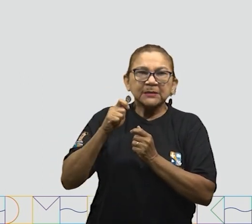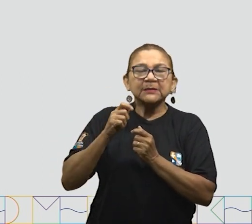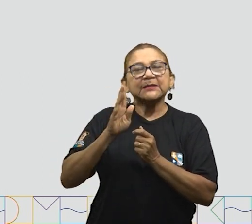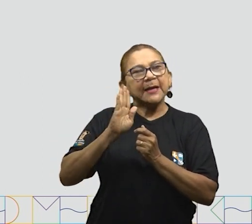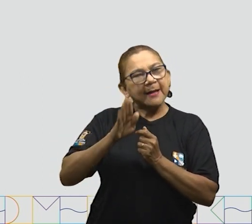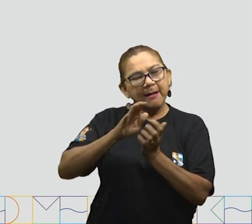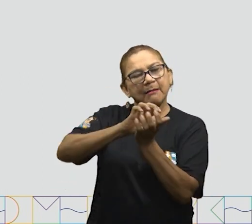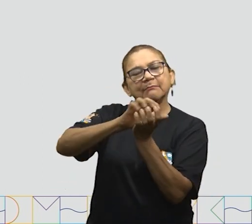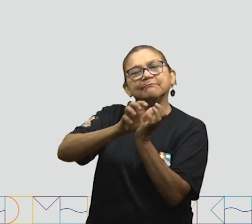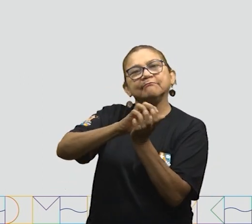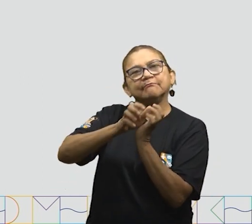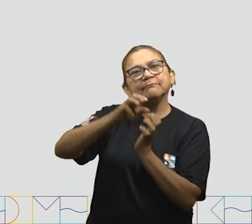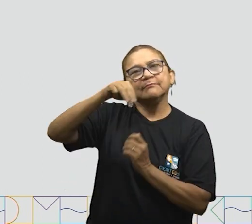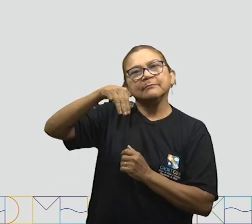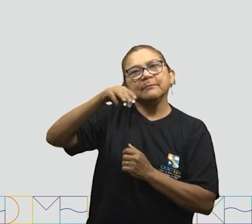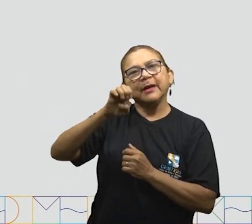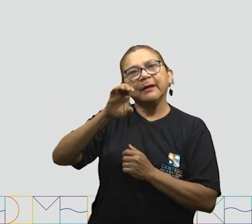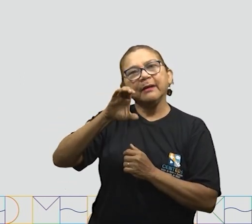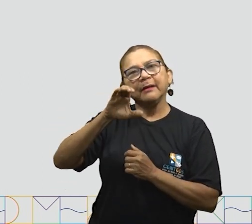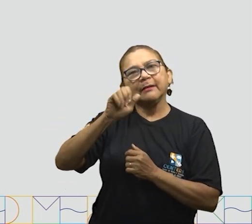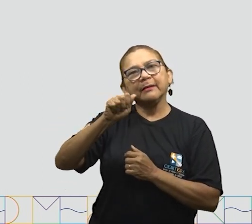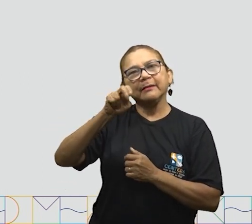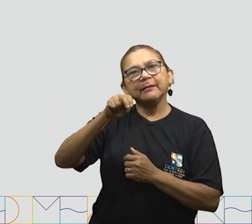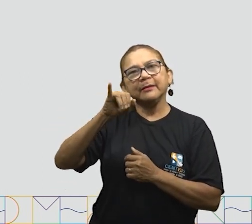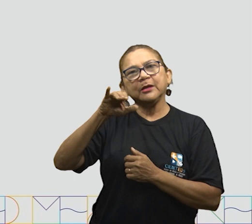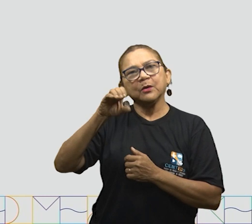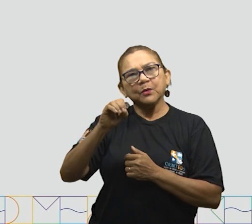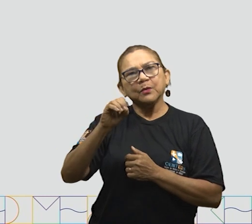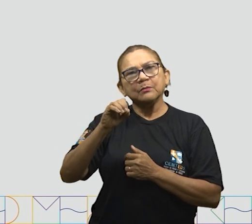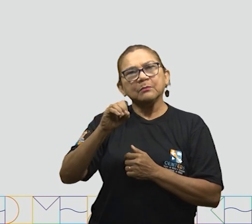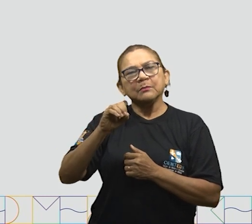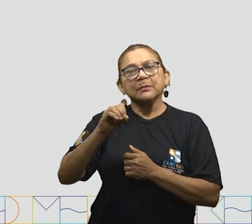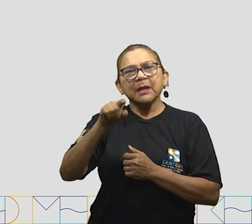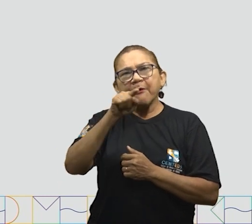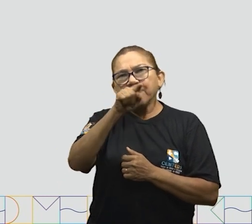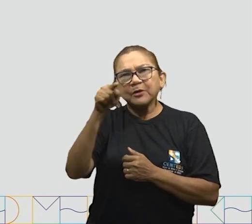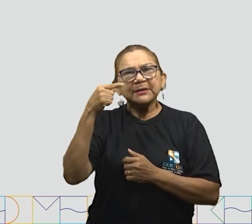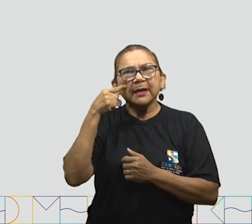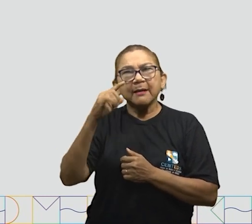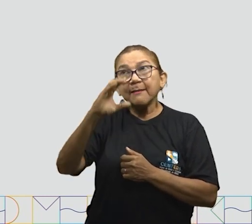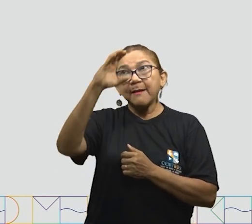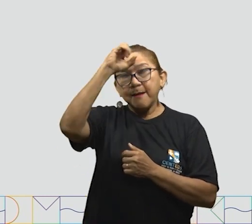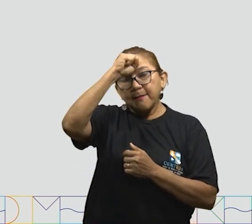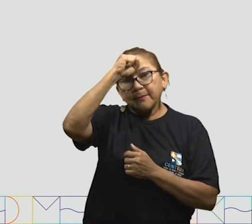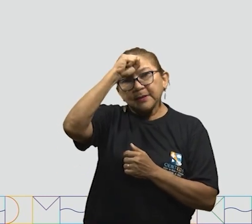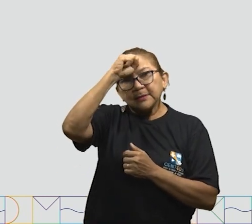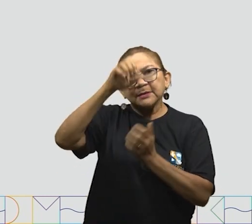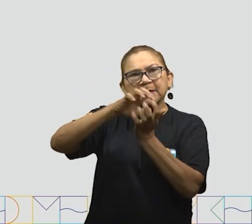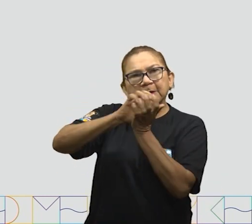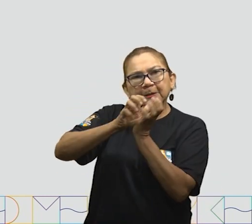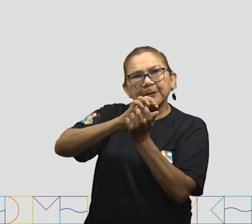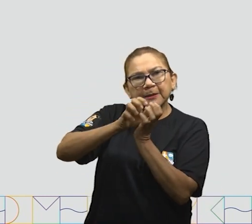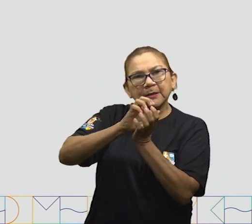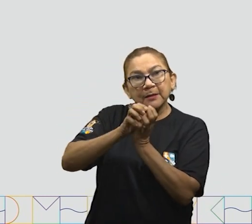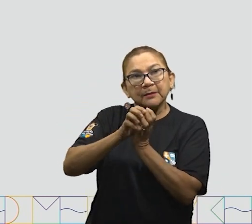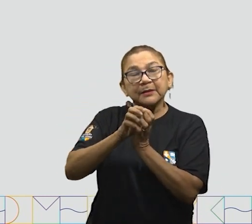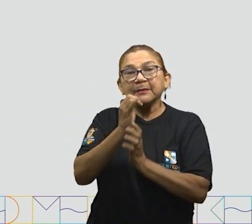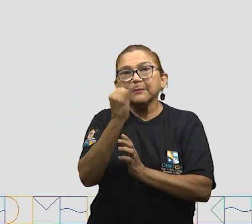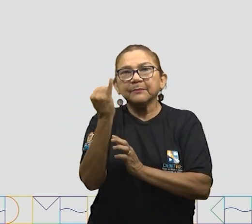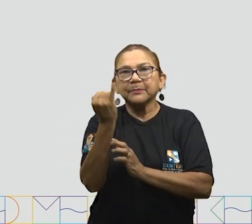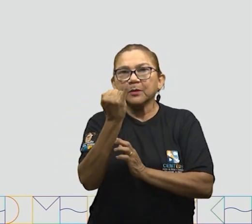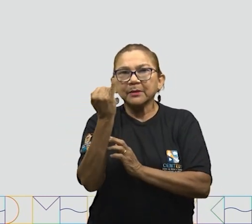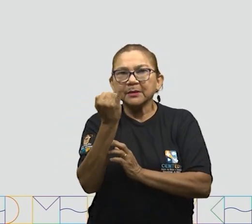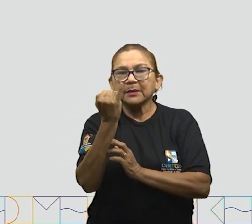estritamente mecânico, de movimentação, não tem a presença de nenhuma substância participando dessa digestão. por isso que